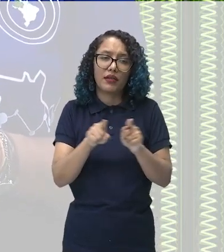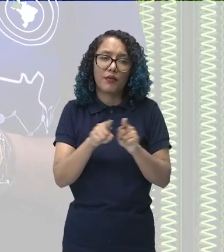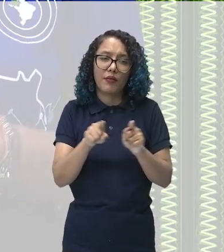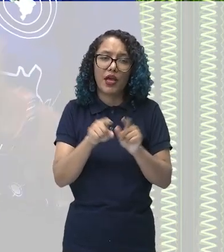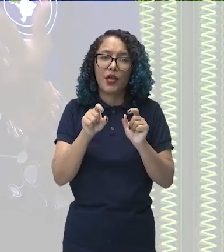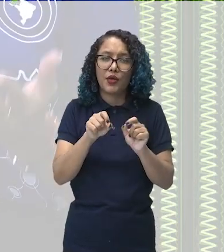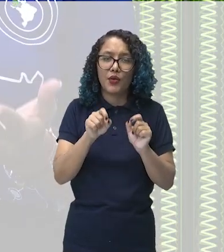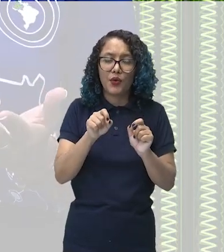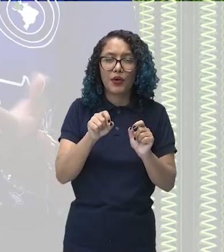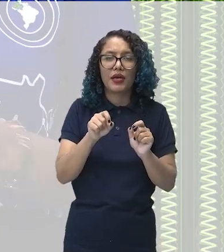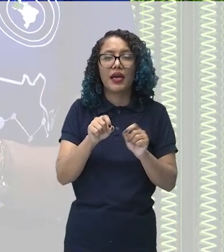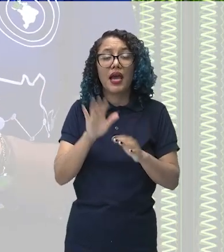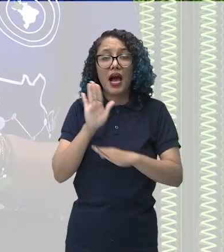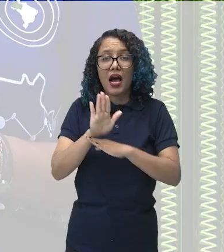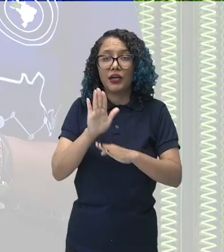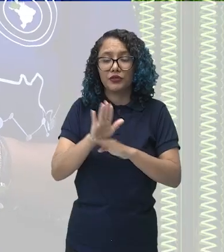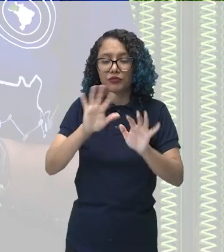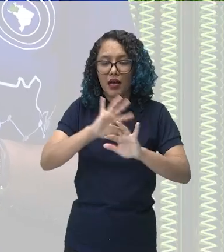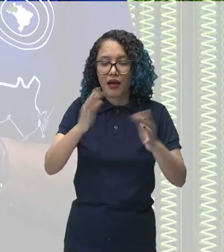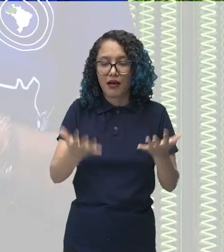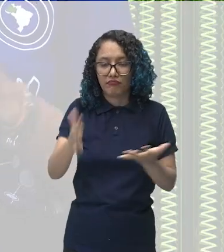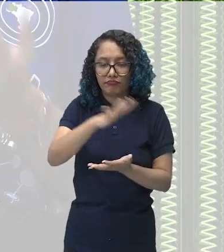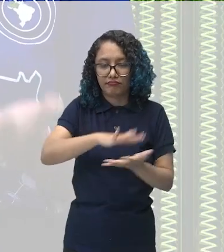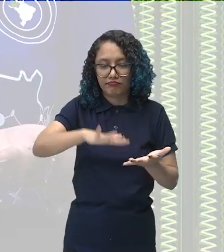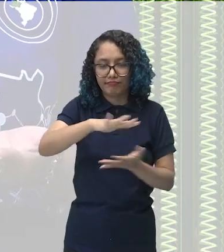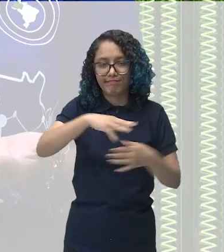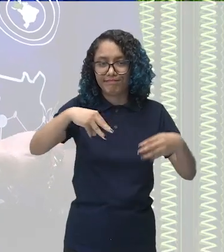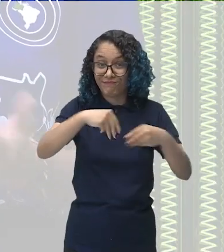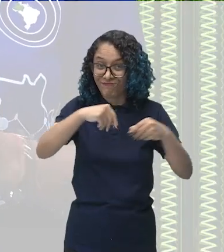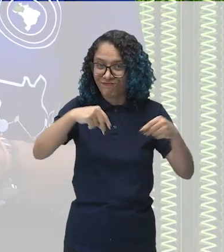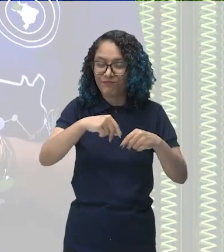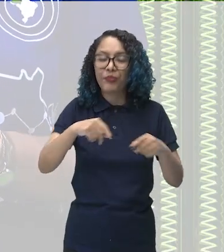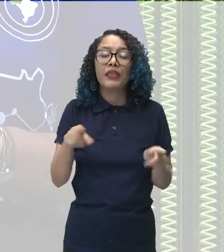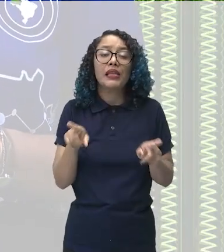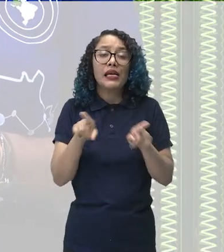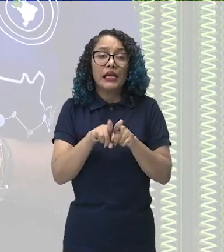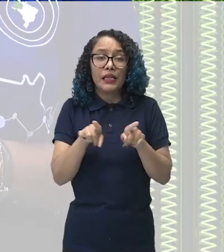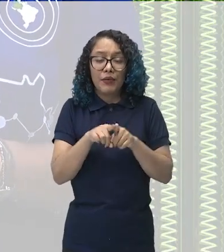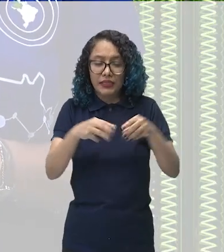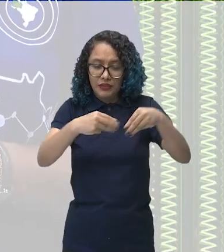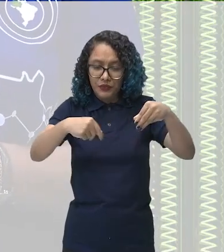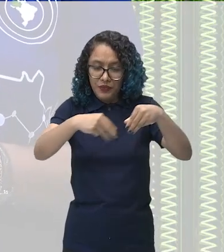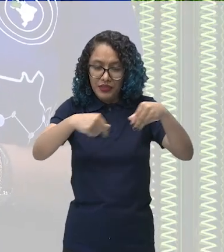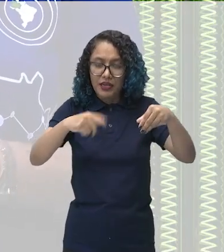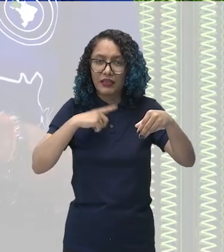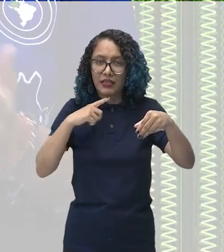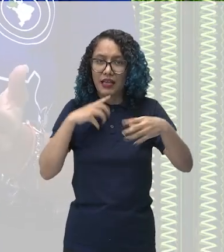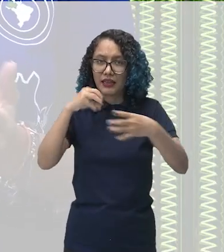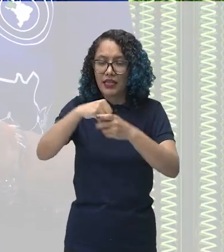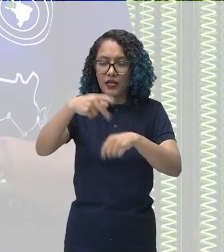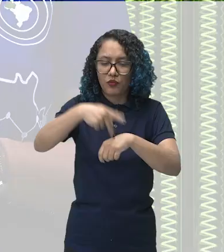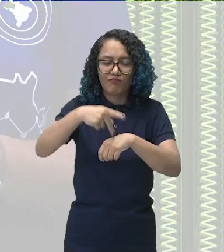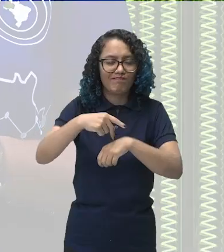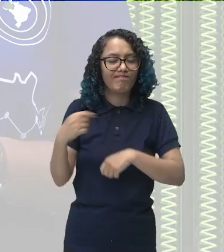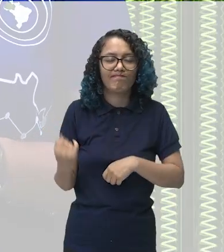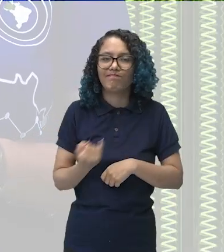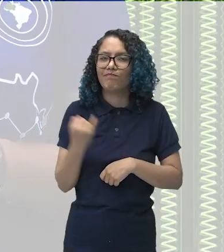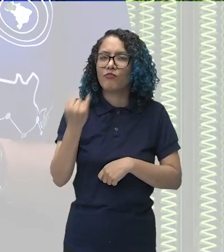Além disso, esses minerais presentes nas rochas são essenciais para a nutrição das plantas